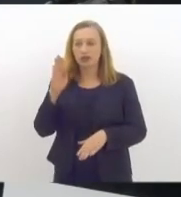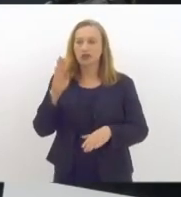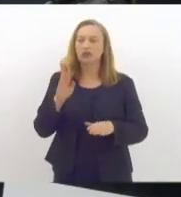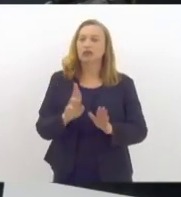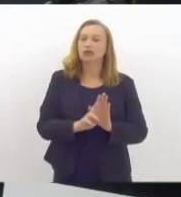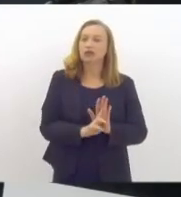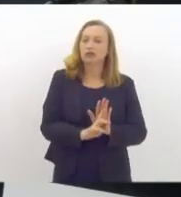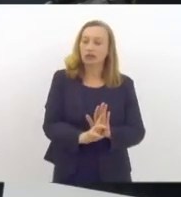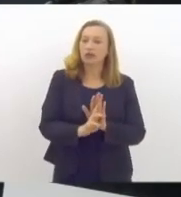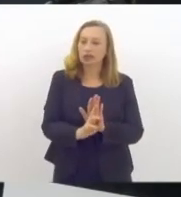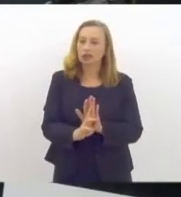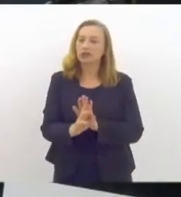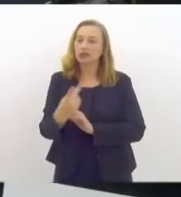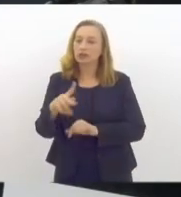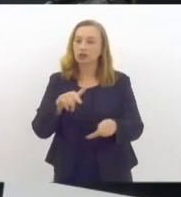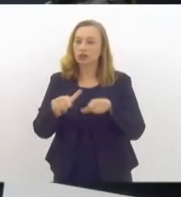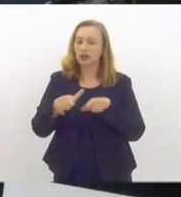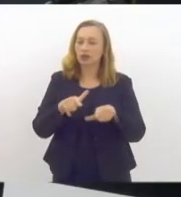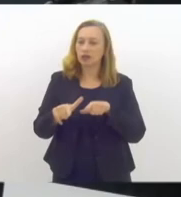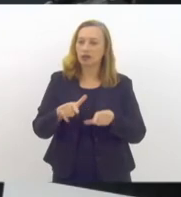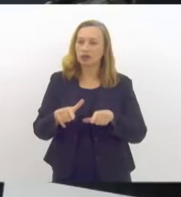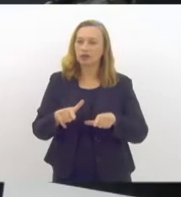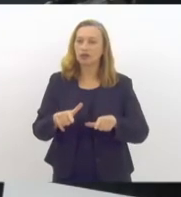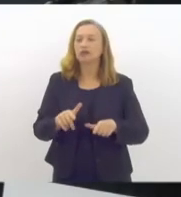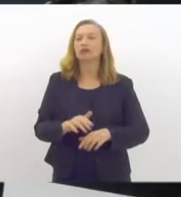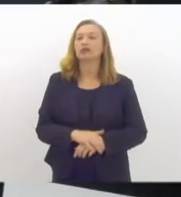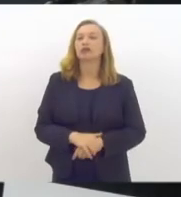destacaram no seu trabalho, na sua participação.